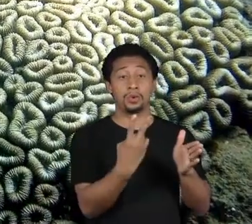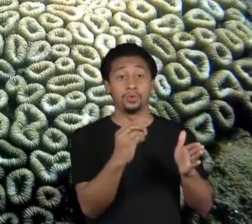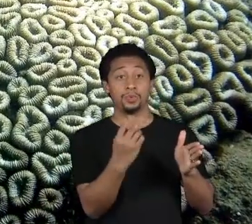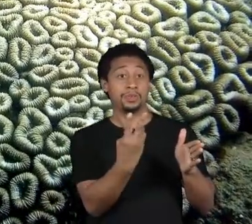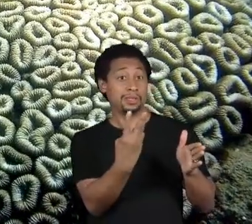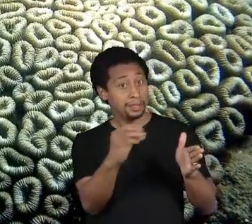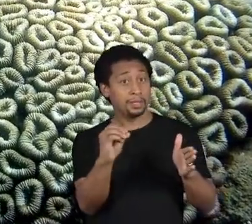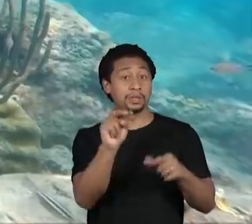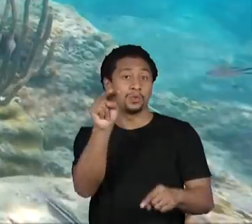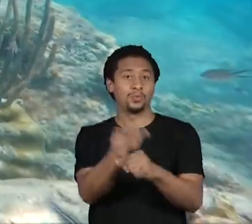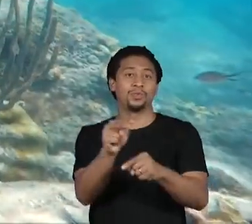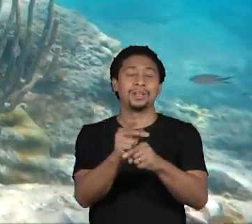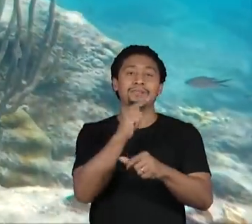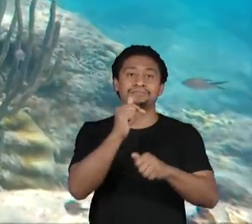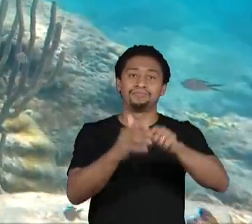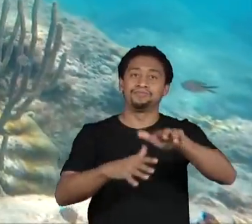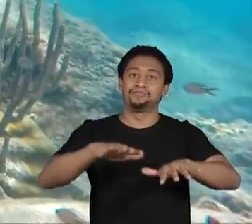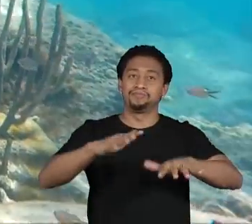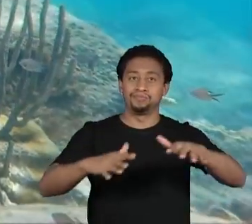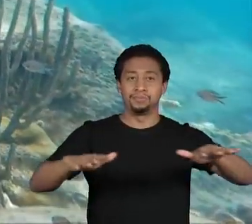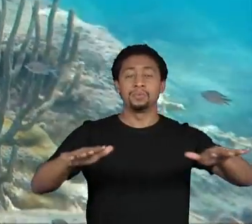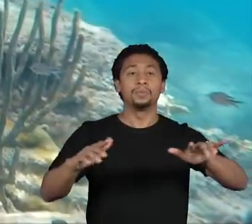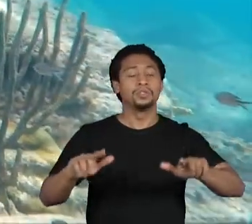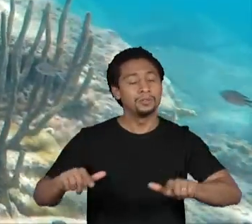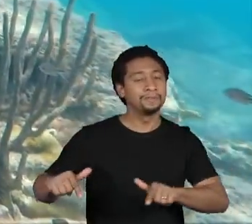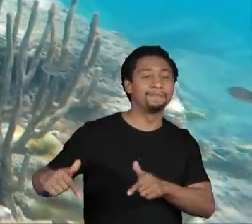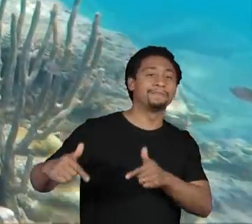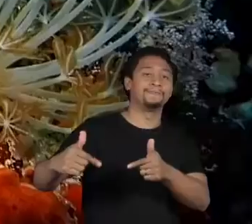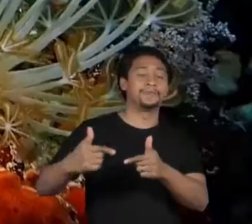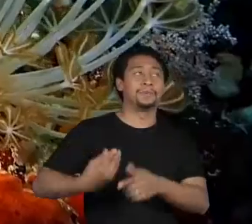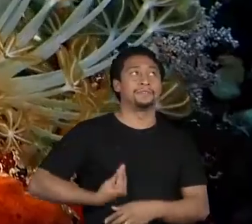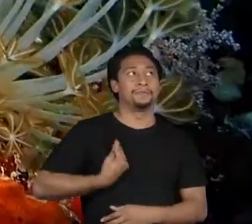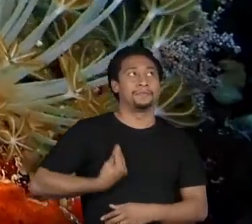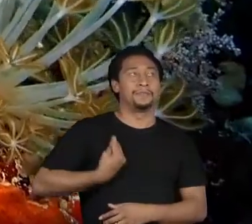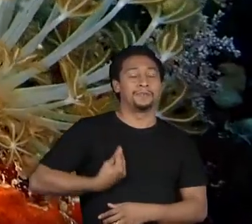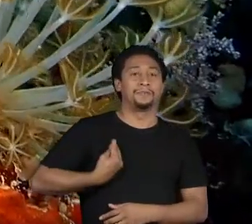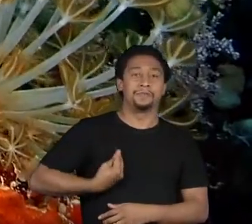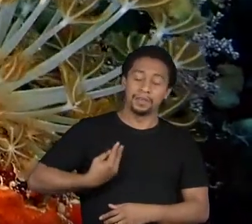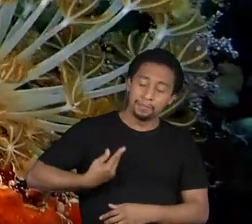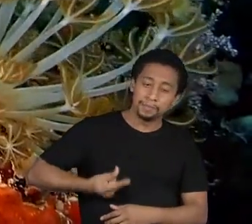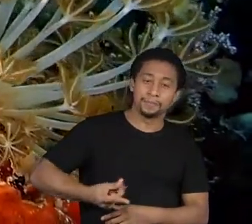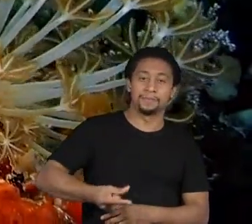ecossistemas marinhos e, assim, garantir a nossa própria sobrevivência.